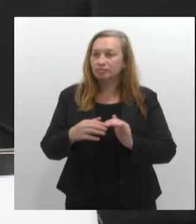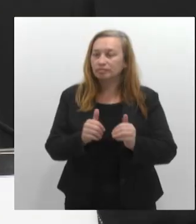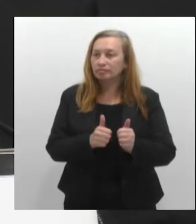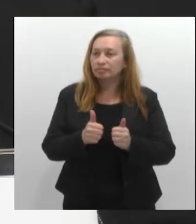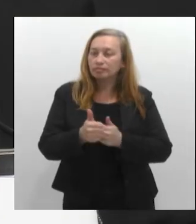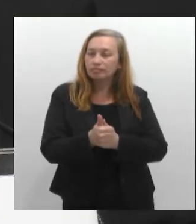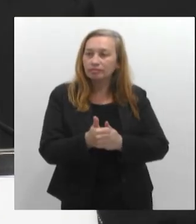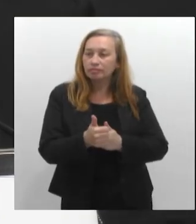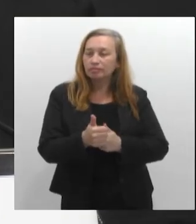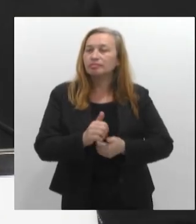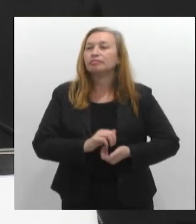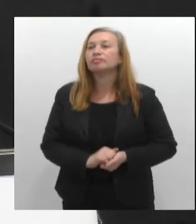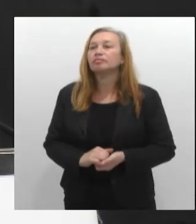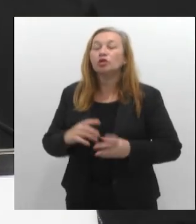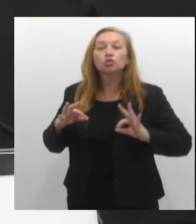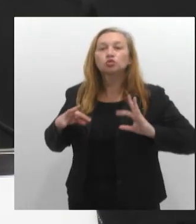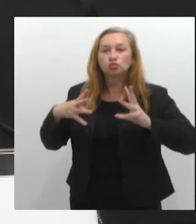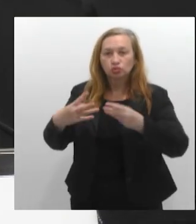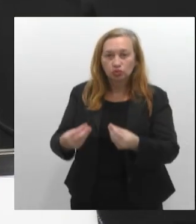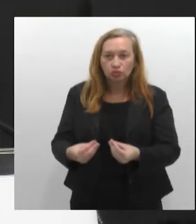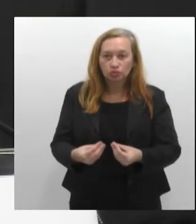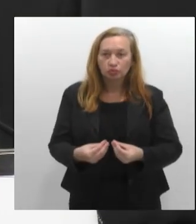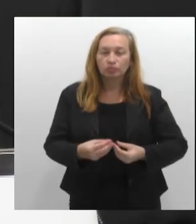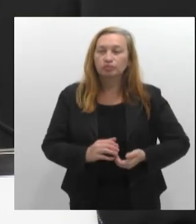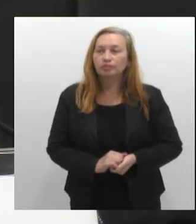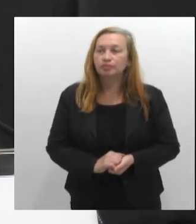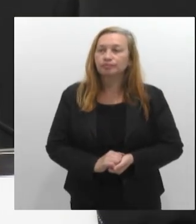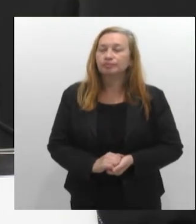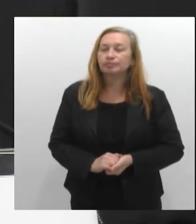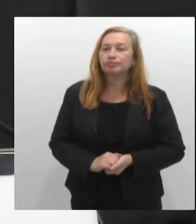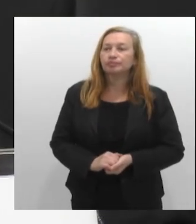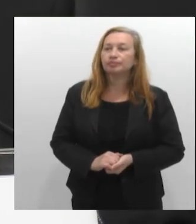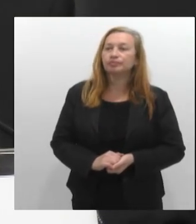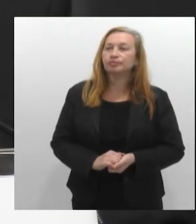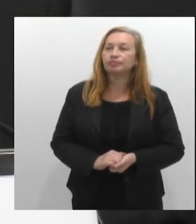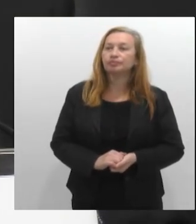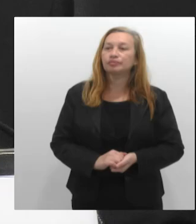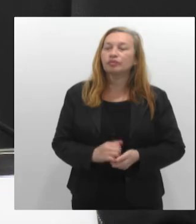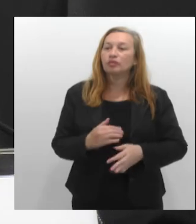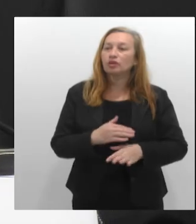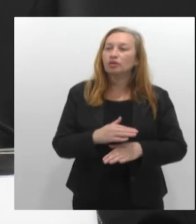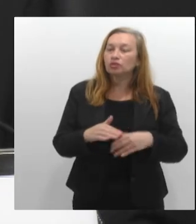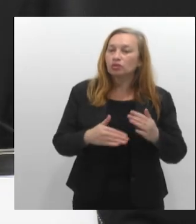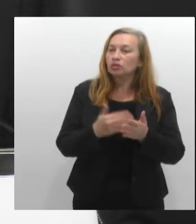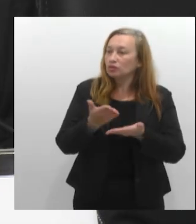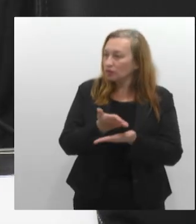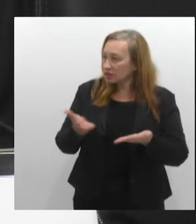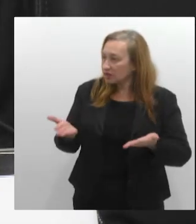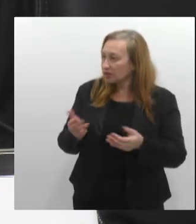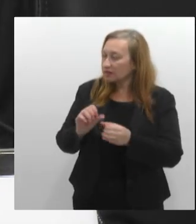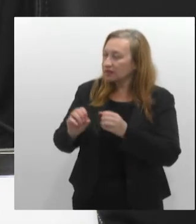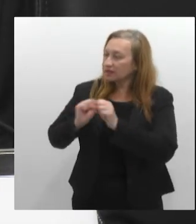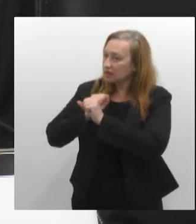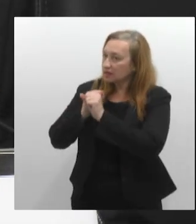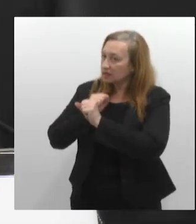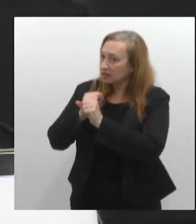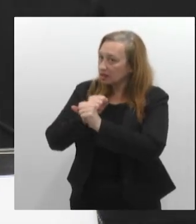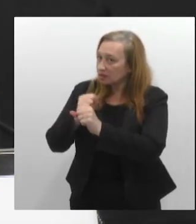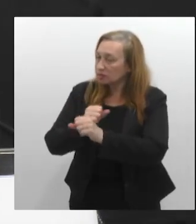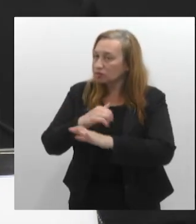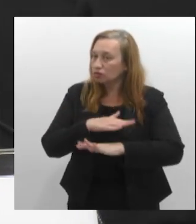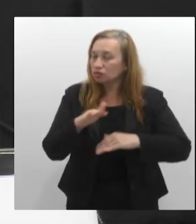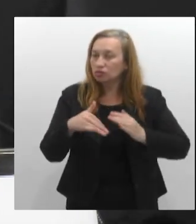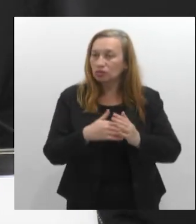significa levar à frente tudo aquilo que os senhores vêm fazendo nestes anos, dando